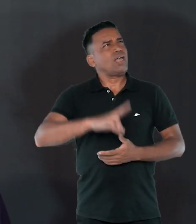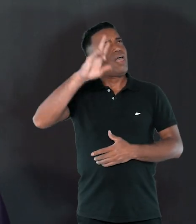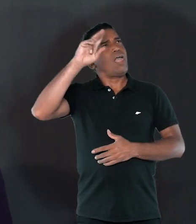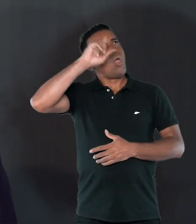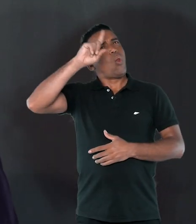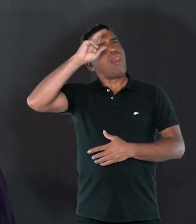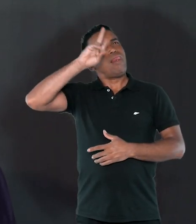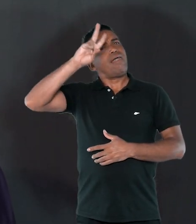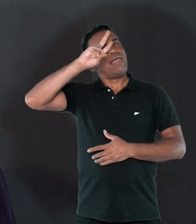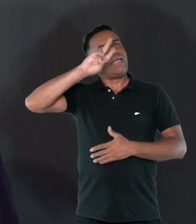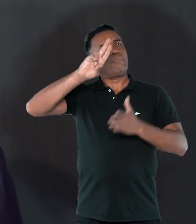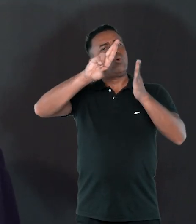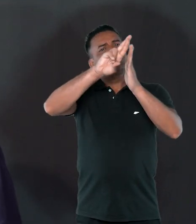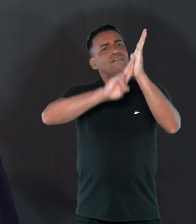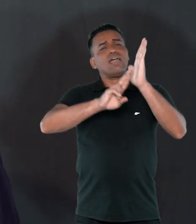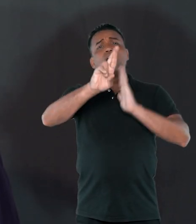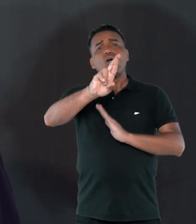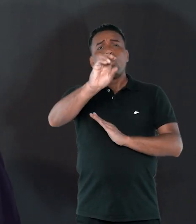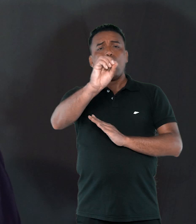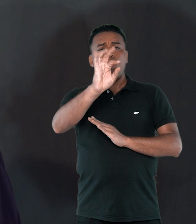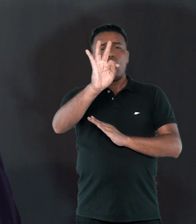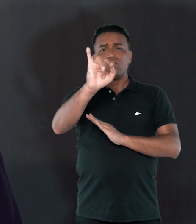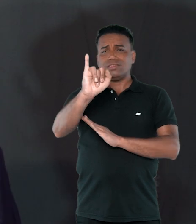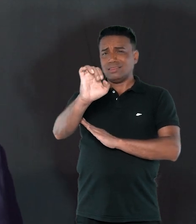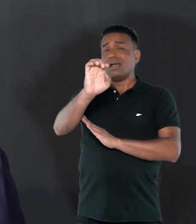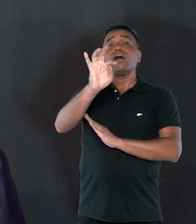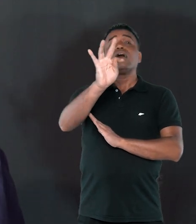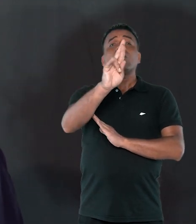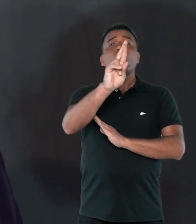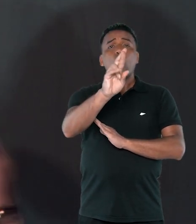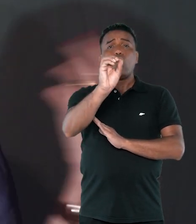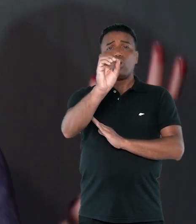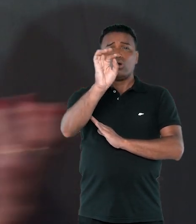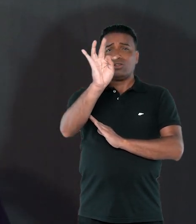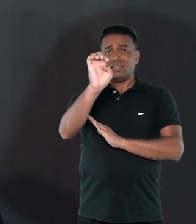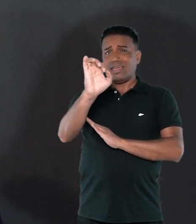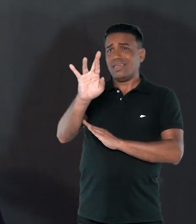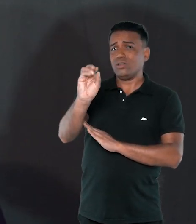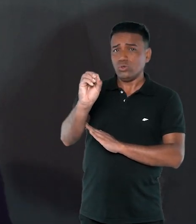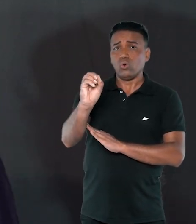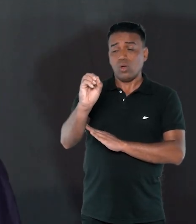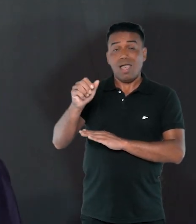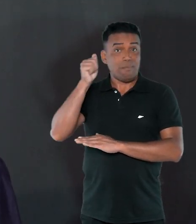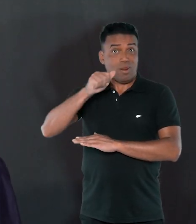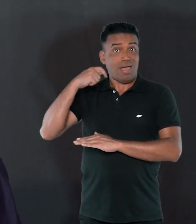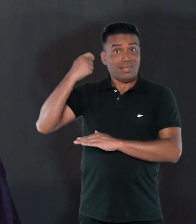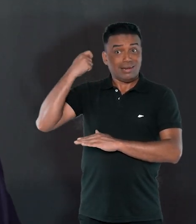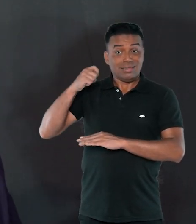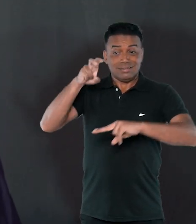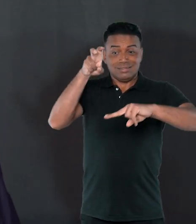roteiro que era assim, a atriz, né, Cristiane Torlone sentada e rodeada de